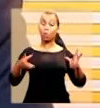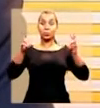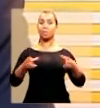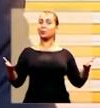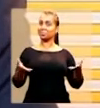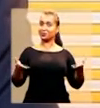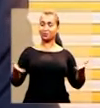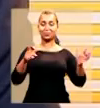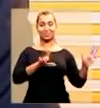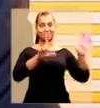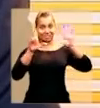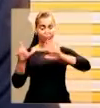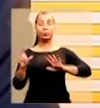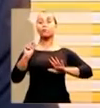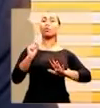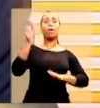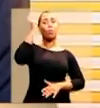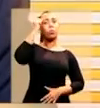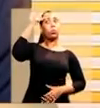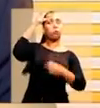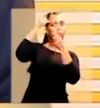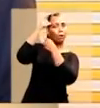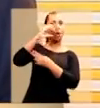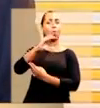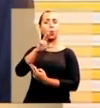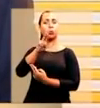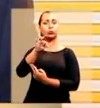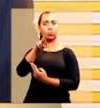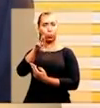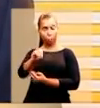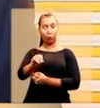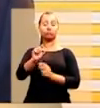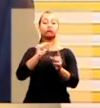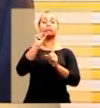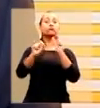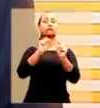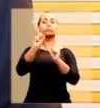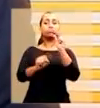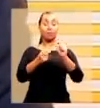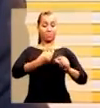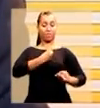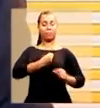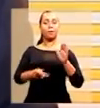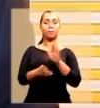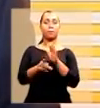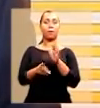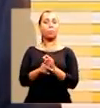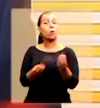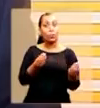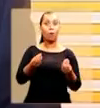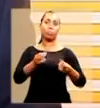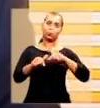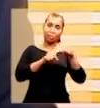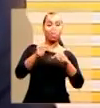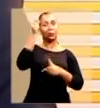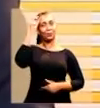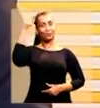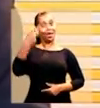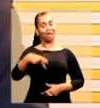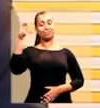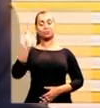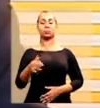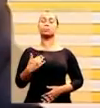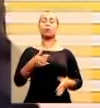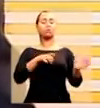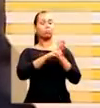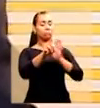E o tema do ponto de vista dessa semana é sobre cultura, os desafios de se produzir, de se viver de cultura aqui no Brasil. Eu